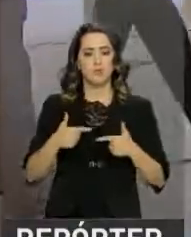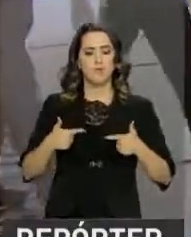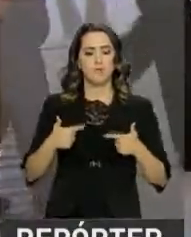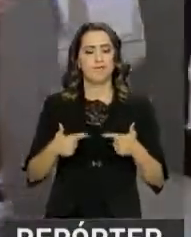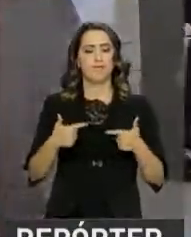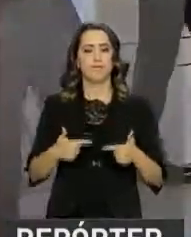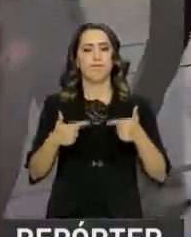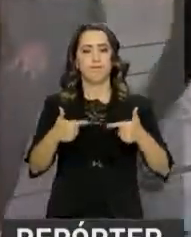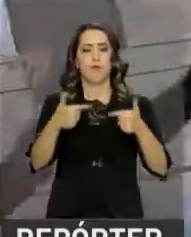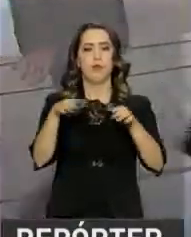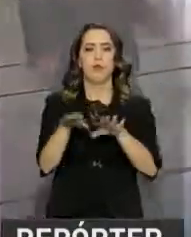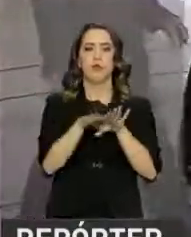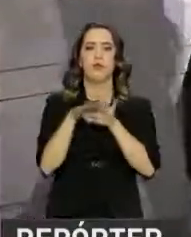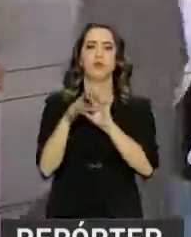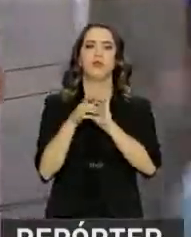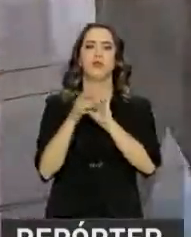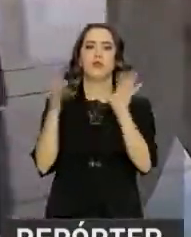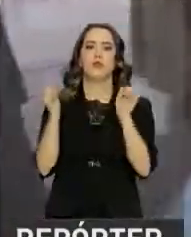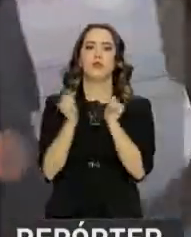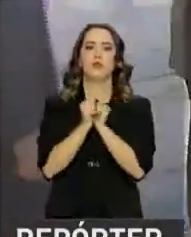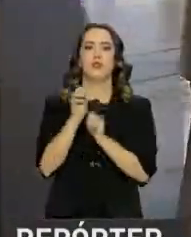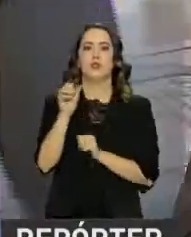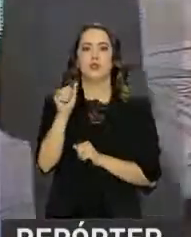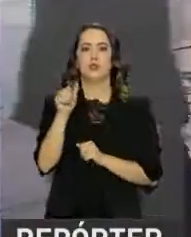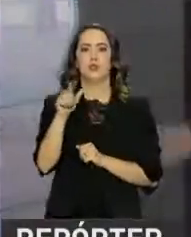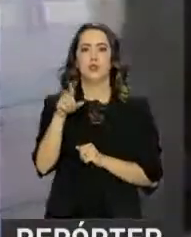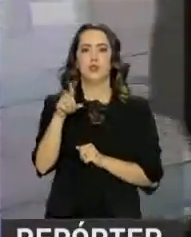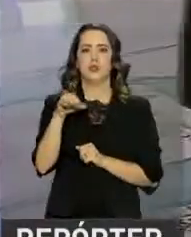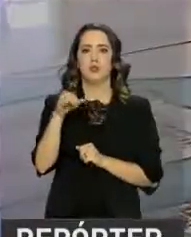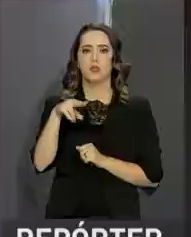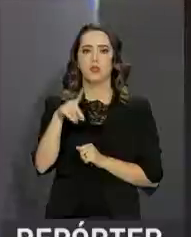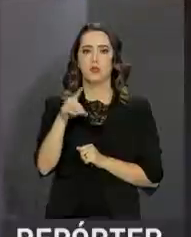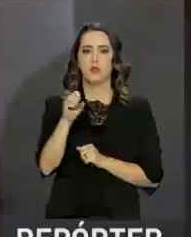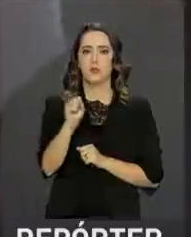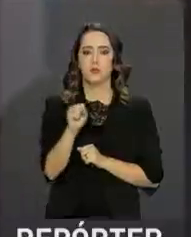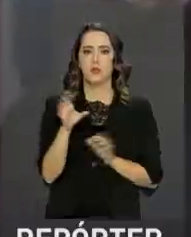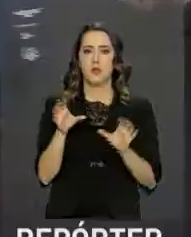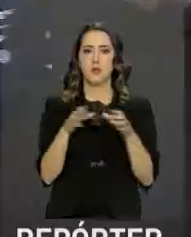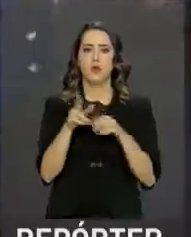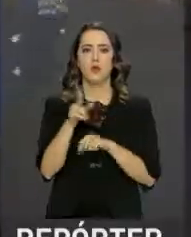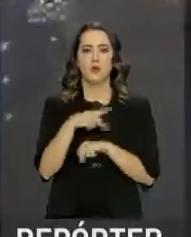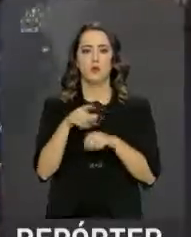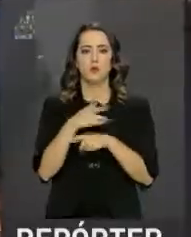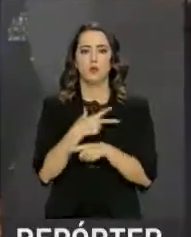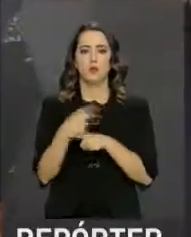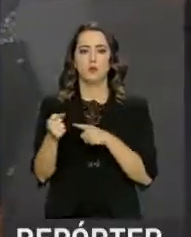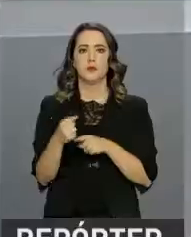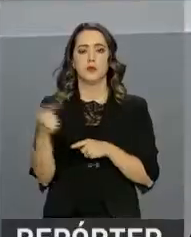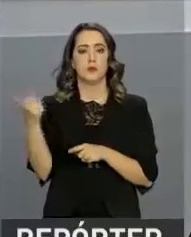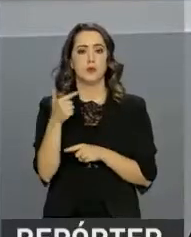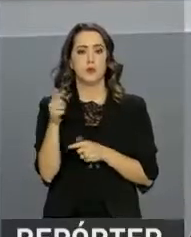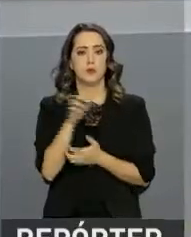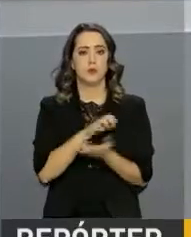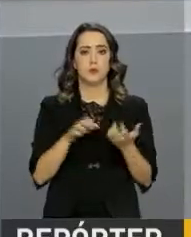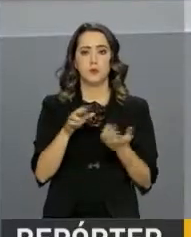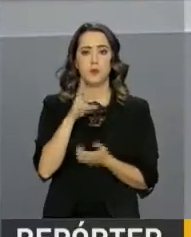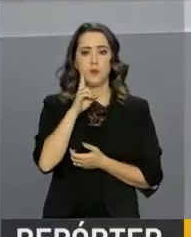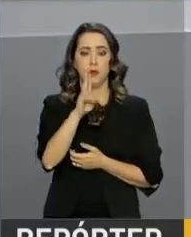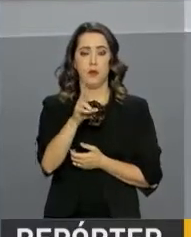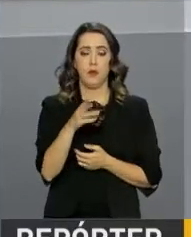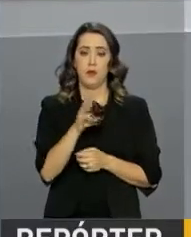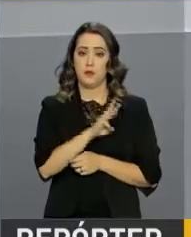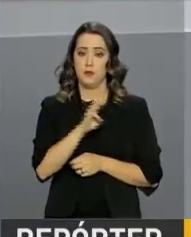pela democracia e liberdade ao lado dos aliados, o grupo de países vencedores da Segunda Guerra. E olha só,